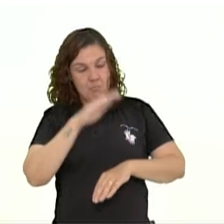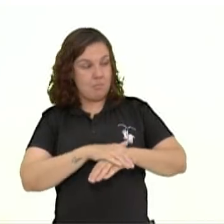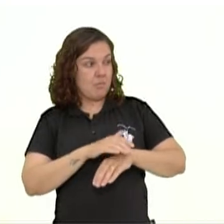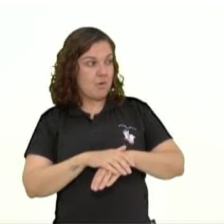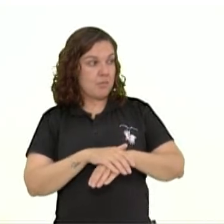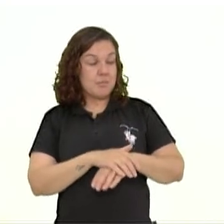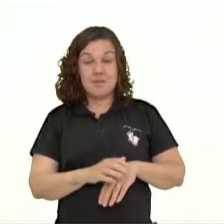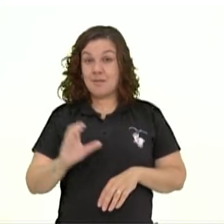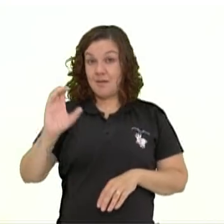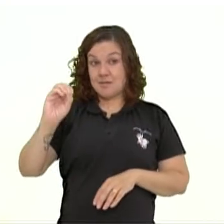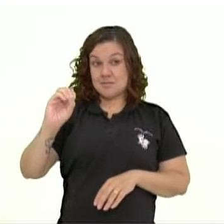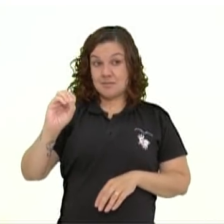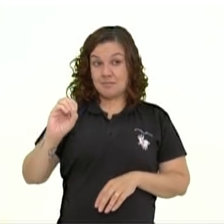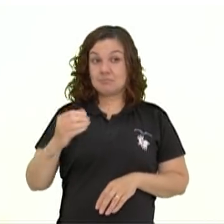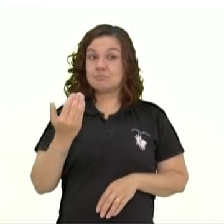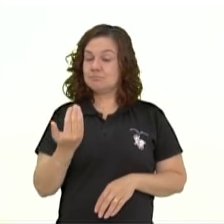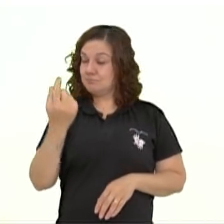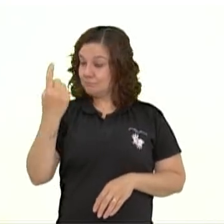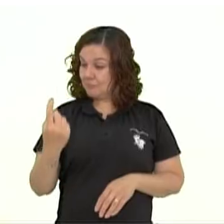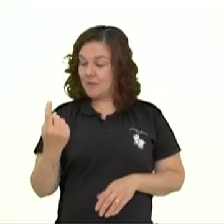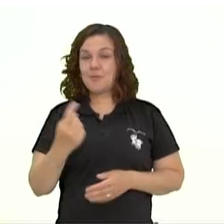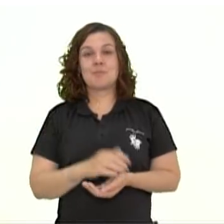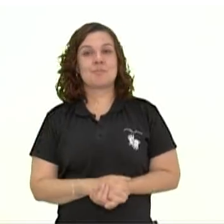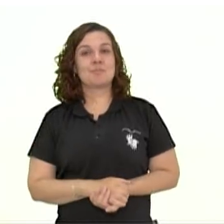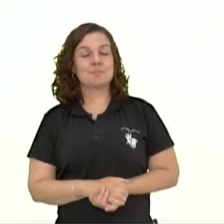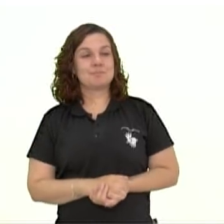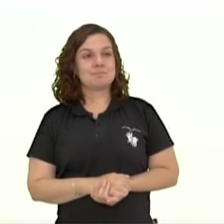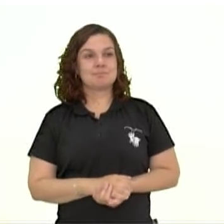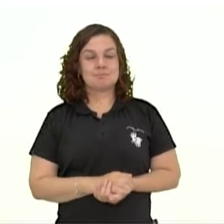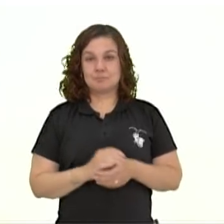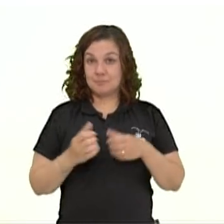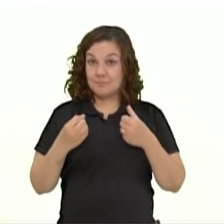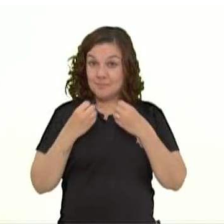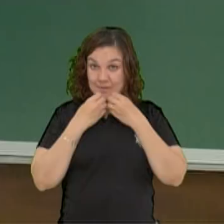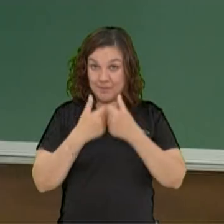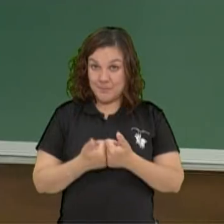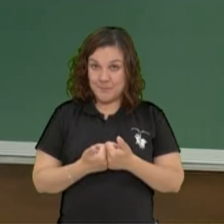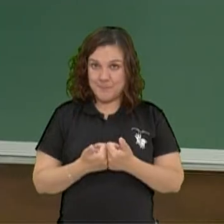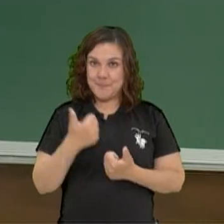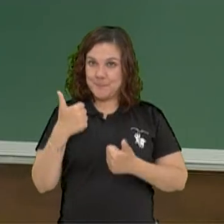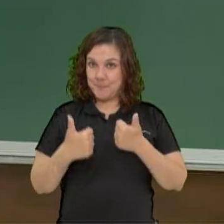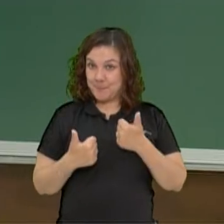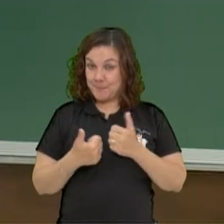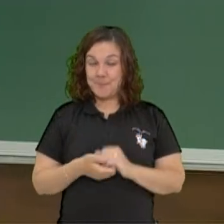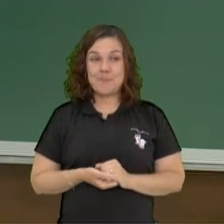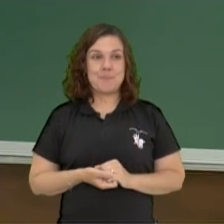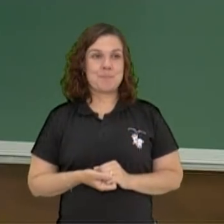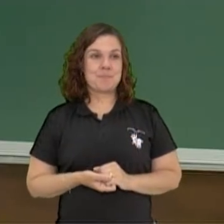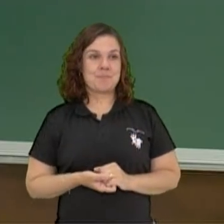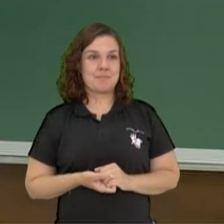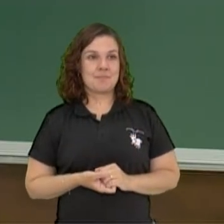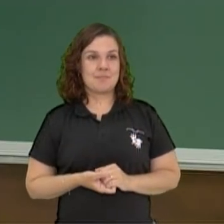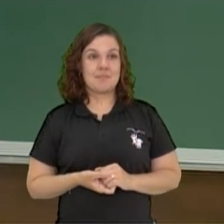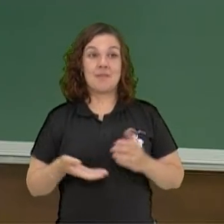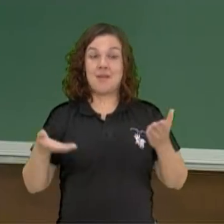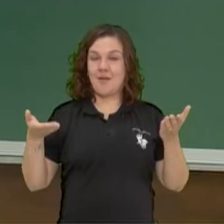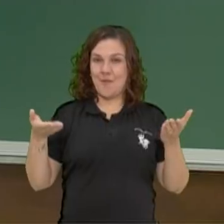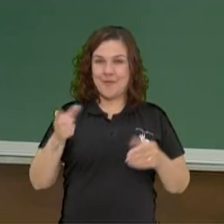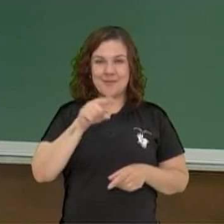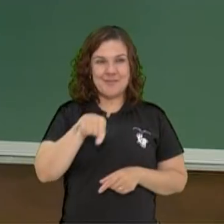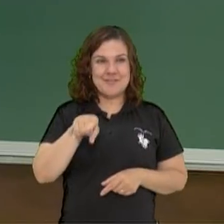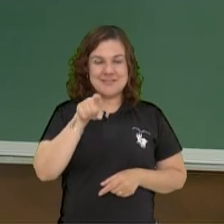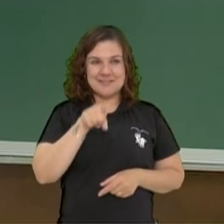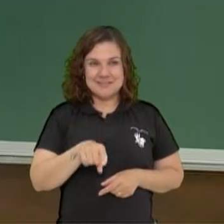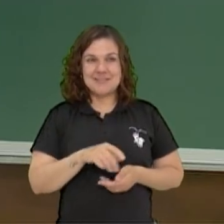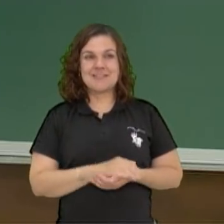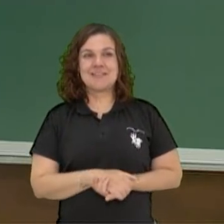0, todo número ali racional elevado a 0 vai ser 1, tá bom? Belezinha? Então, agora é